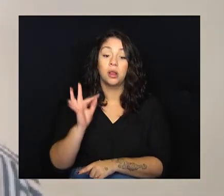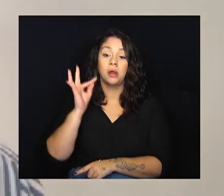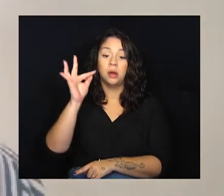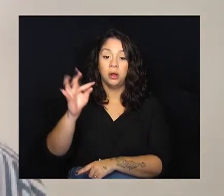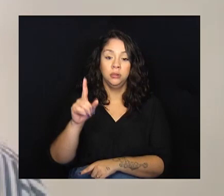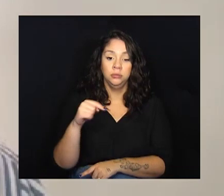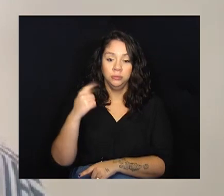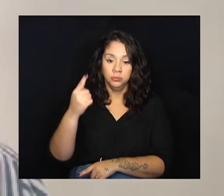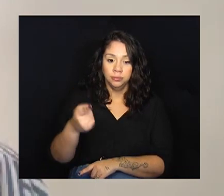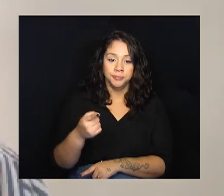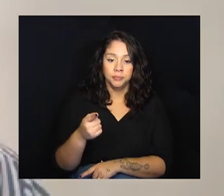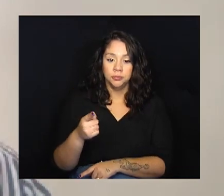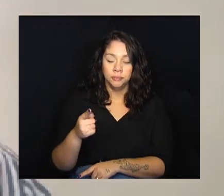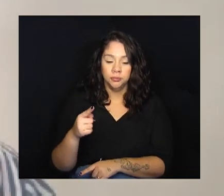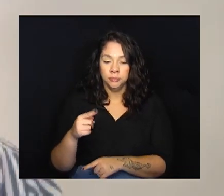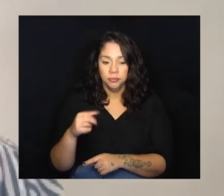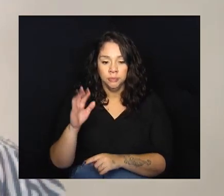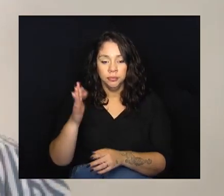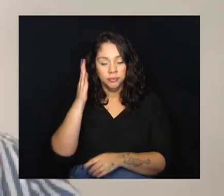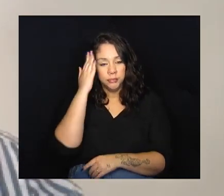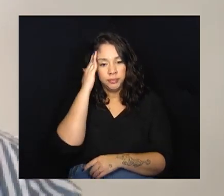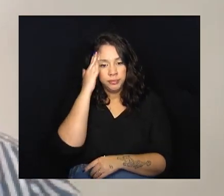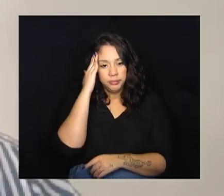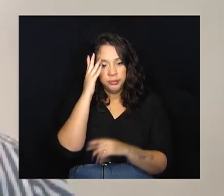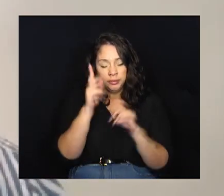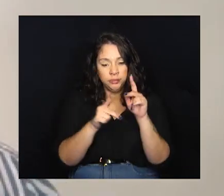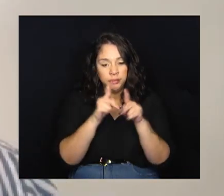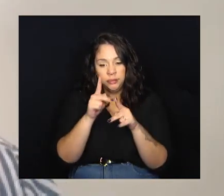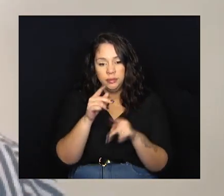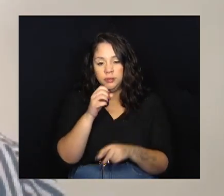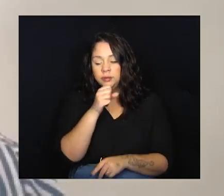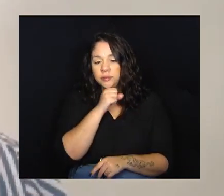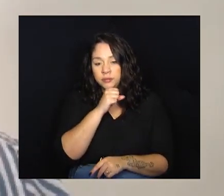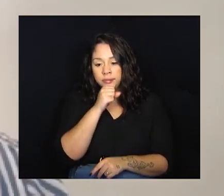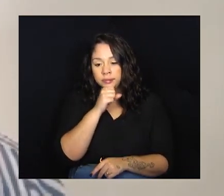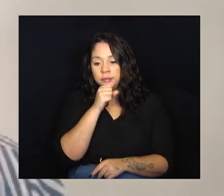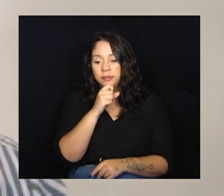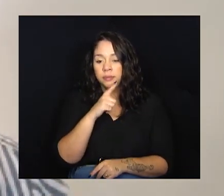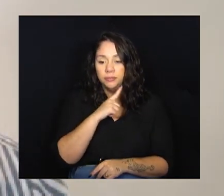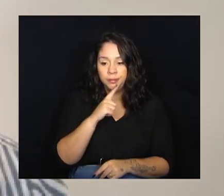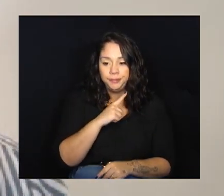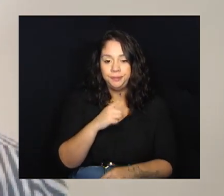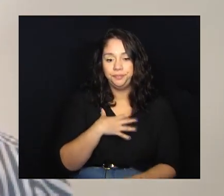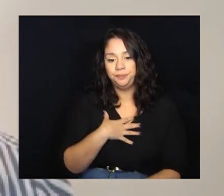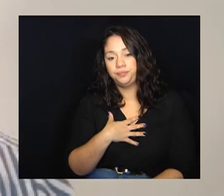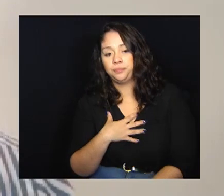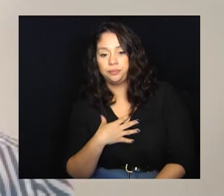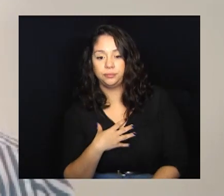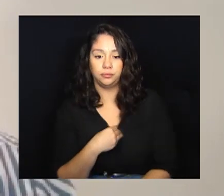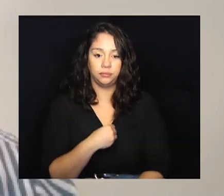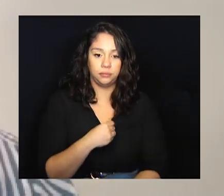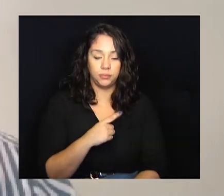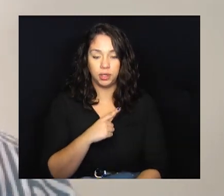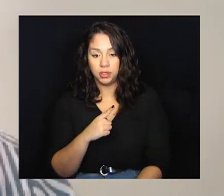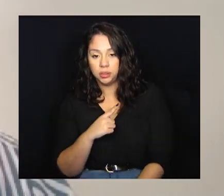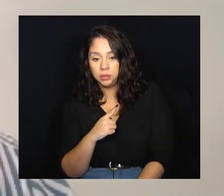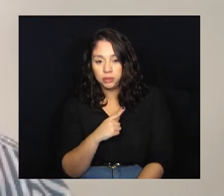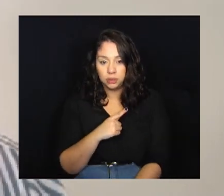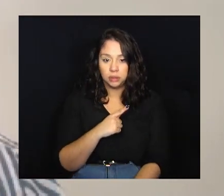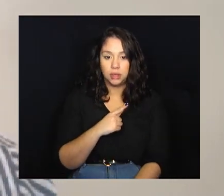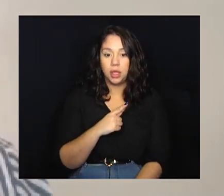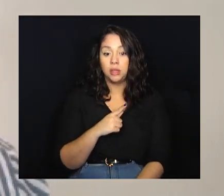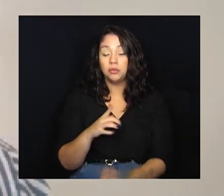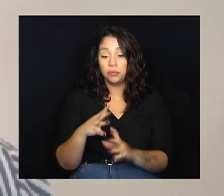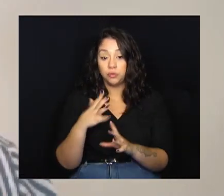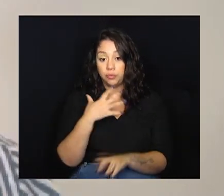com os nossos gestores entendendo que a população ela está envelhecendo tá tendo filhos né Tá se planejando uma idade mais